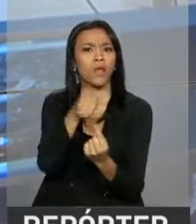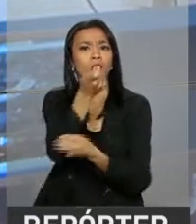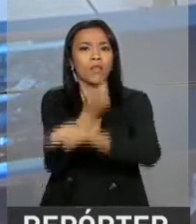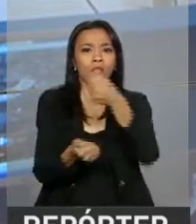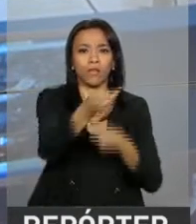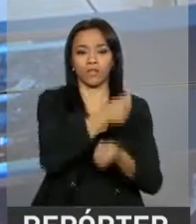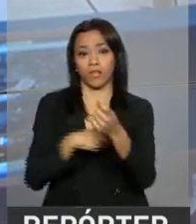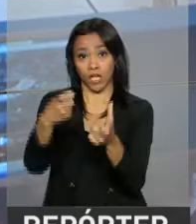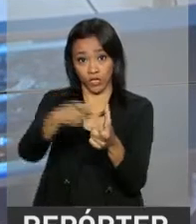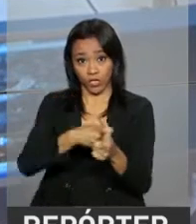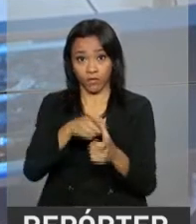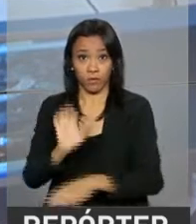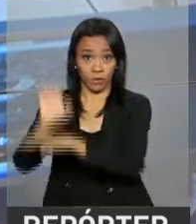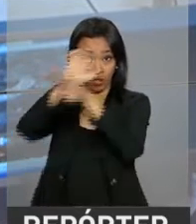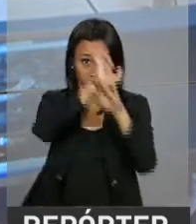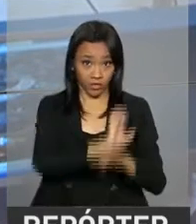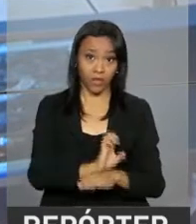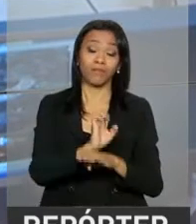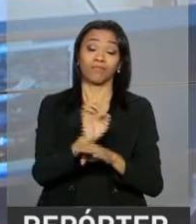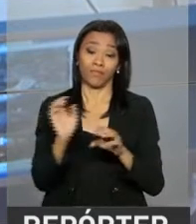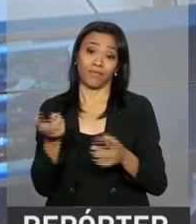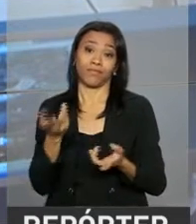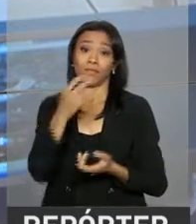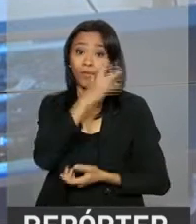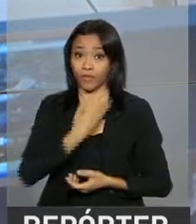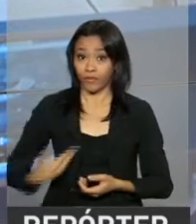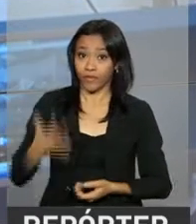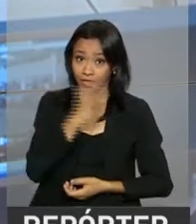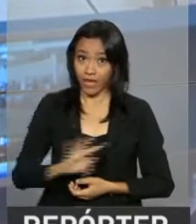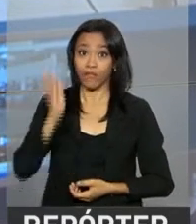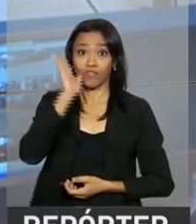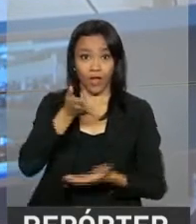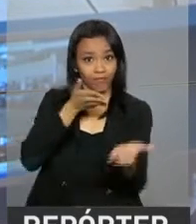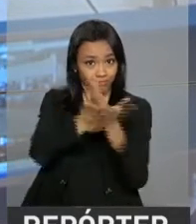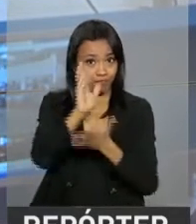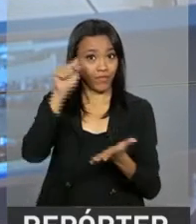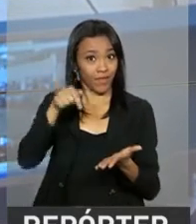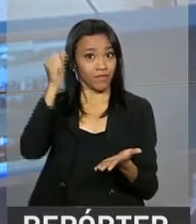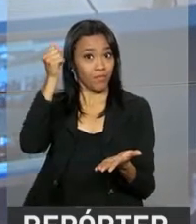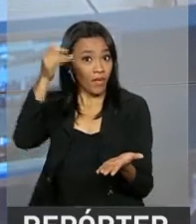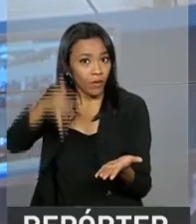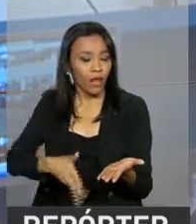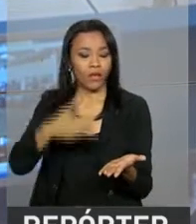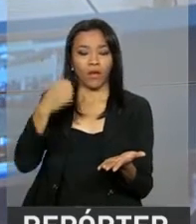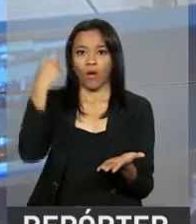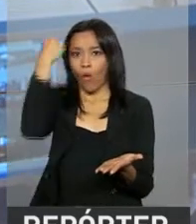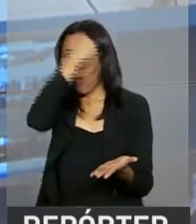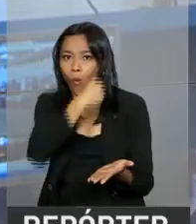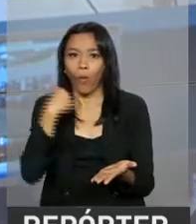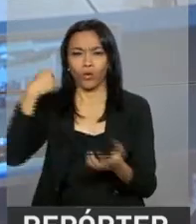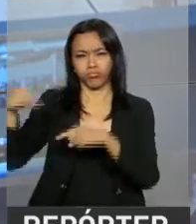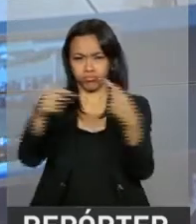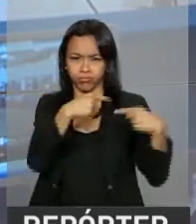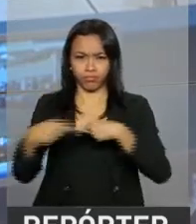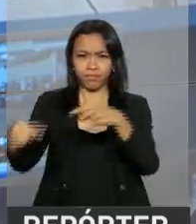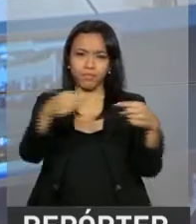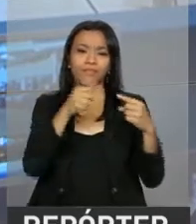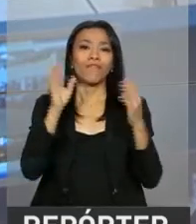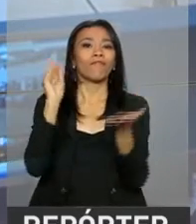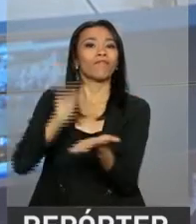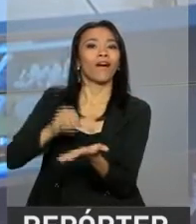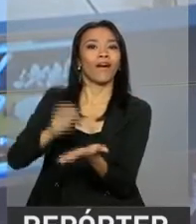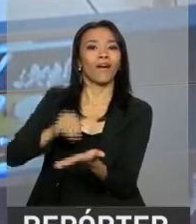das dívidas dos estados com a união foi aprovada nesta madrugada foram mais oito horas de discussão ainda falta a apreciação